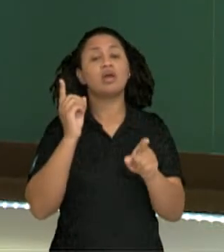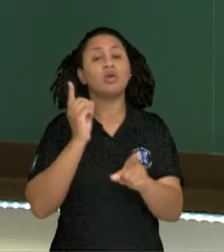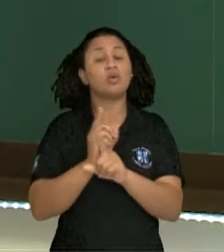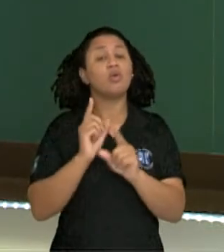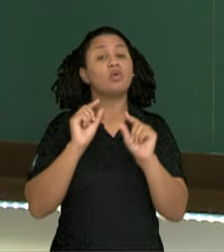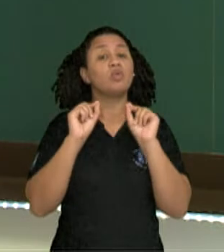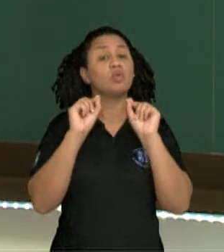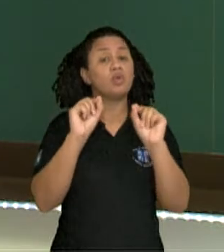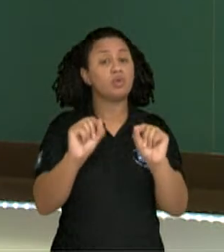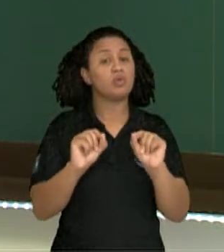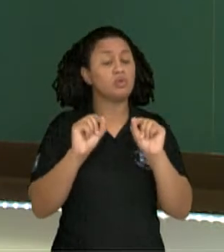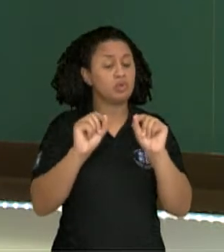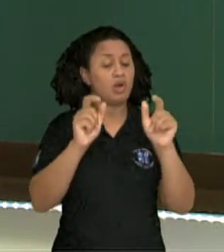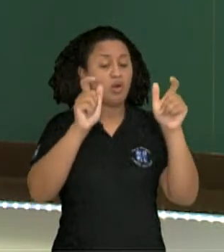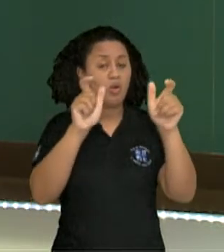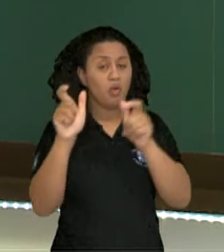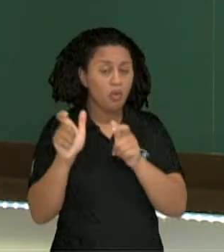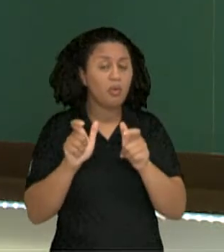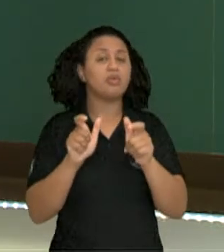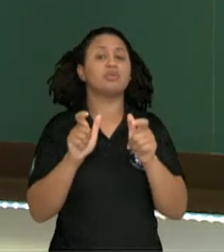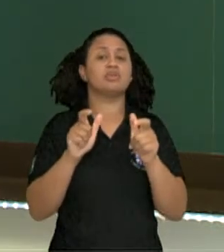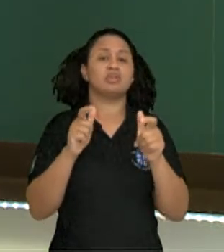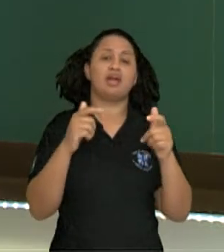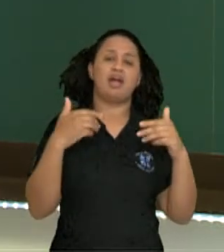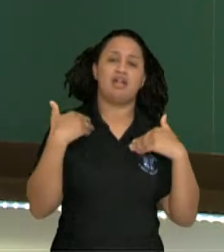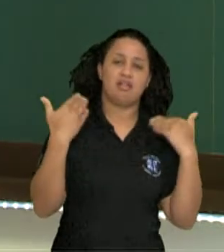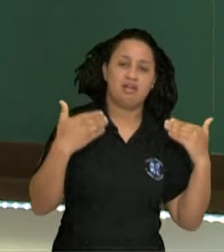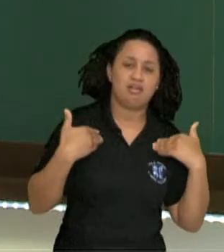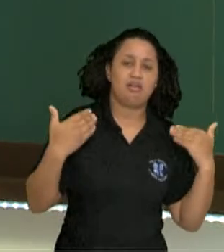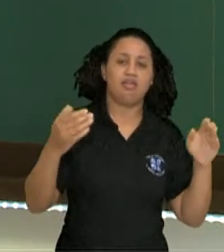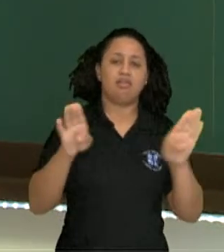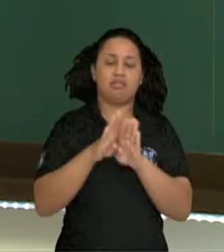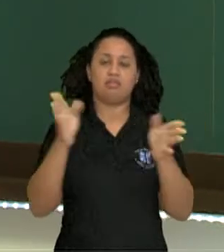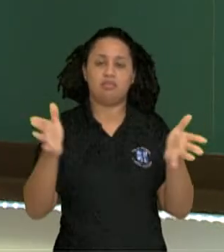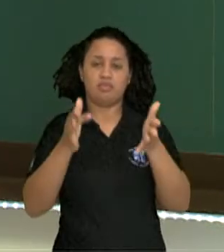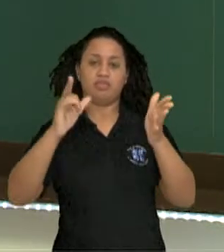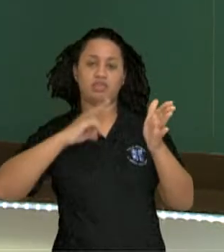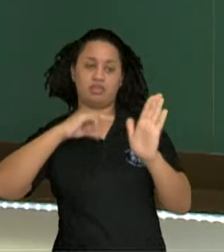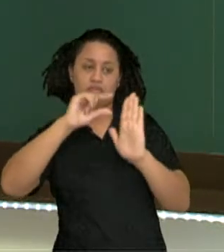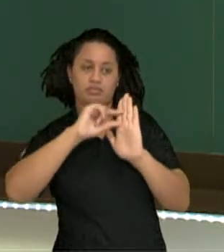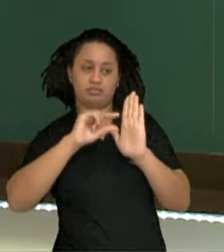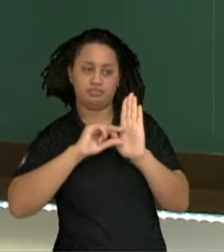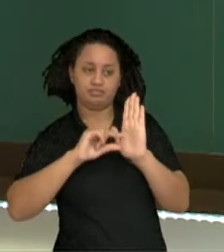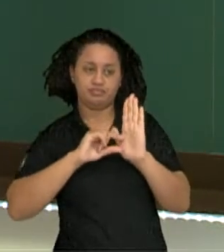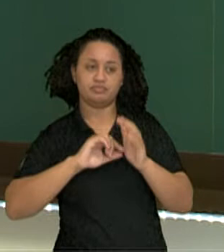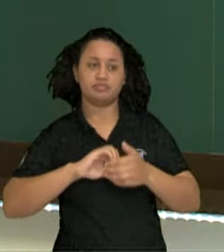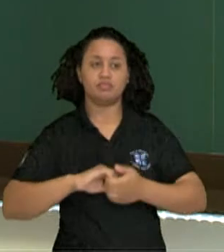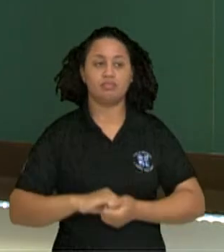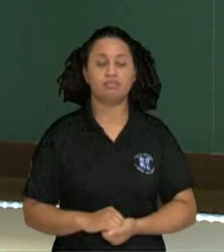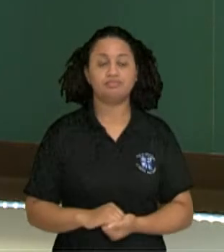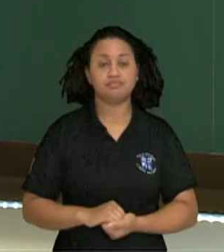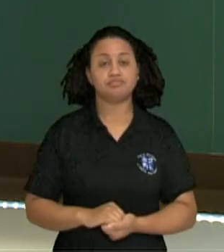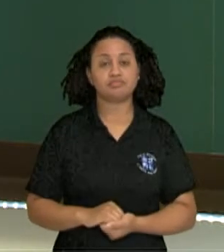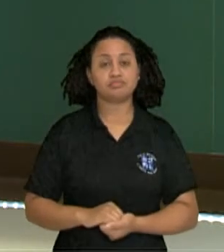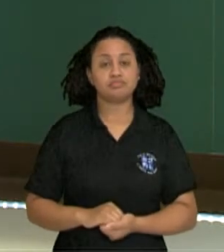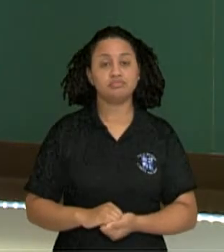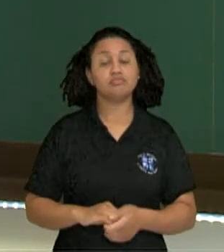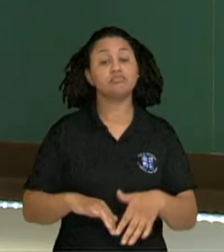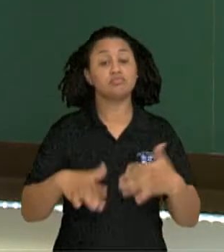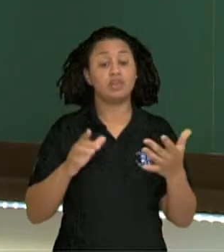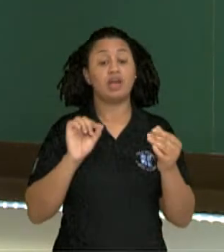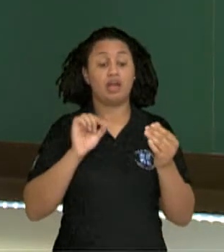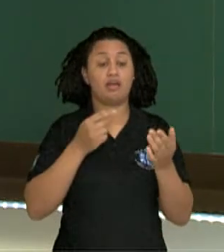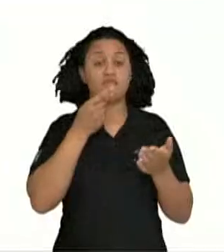la fuente de alegria e motivação em los versos. Segundo el hablante lírico, então segundo o